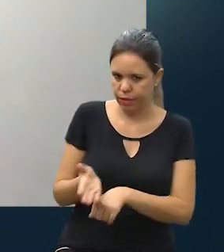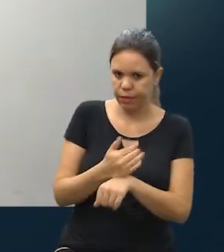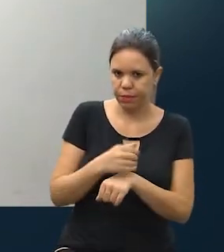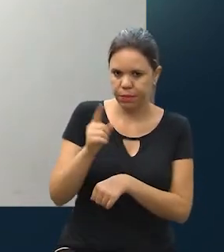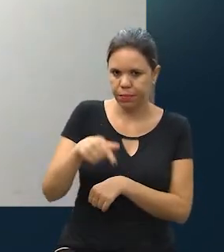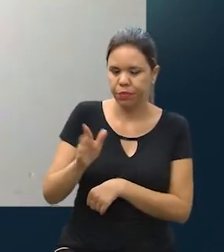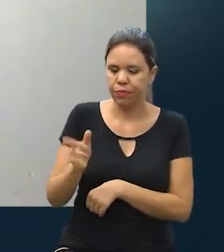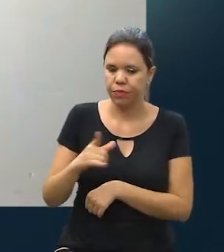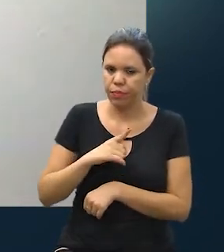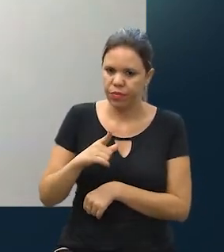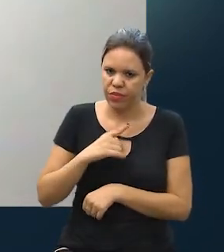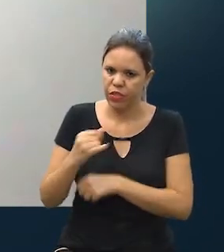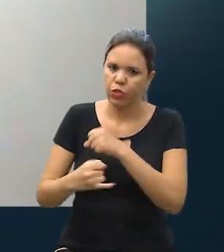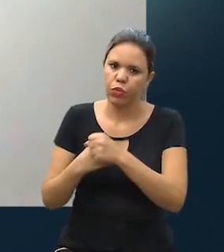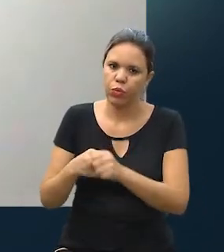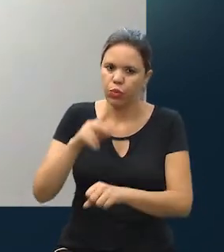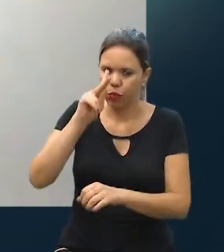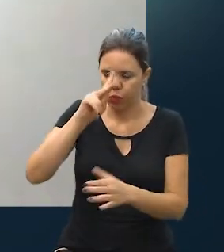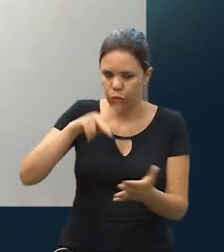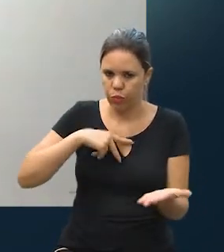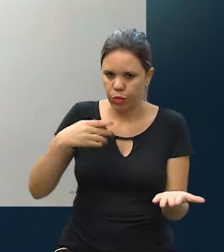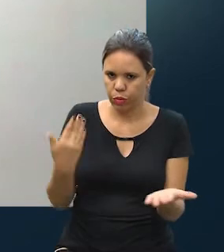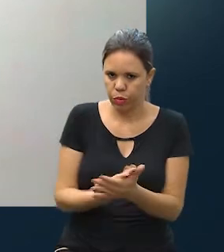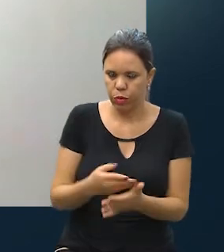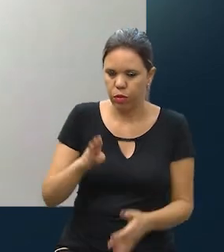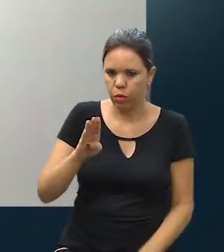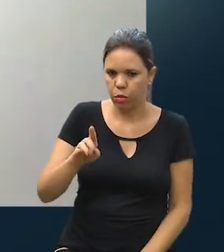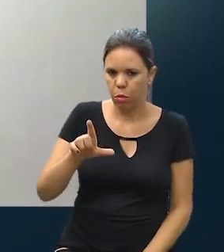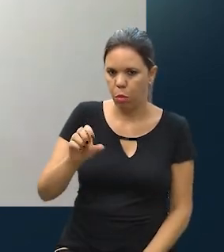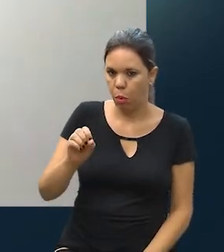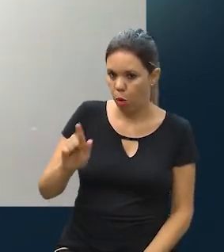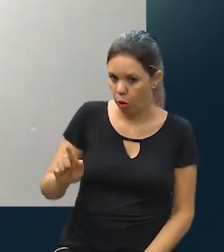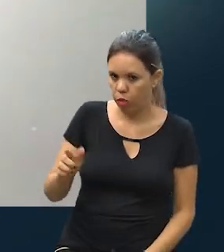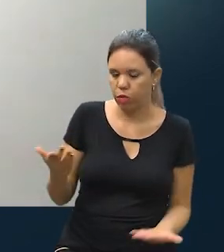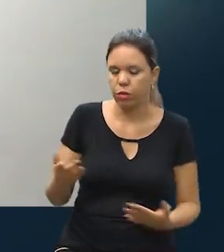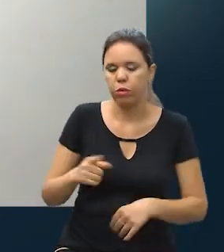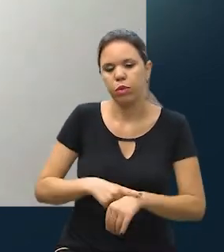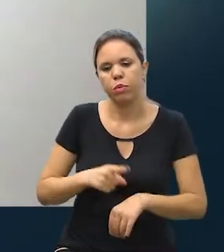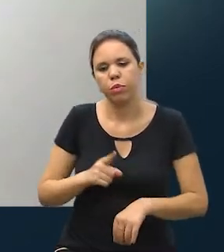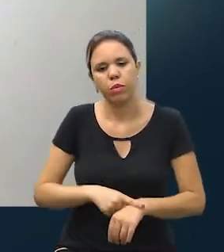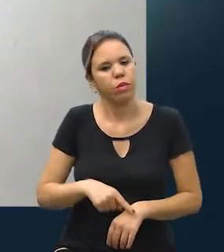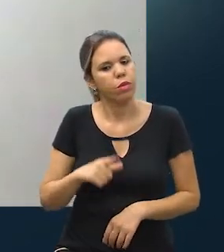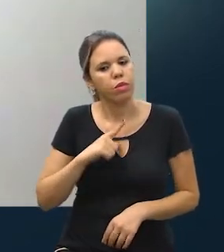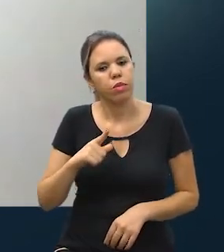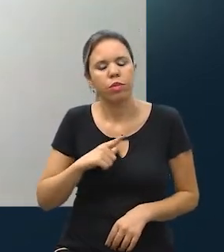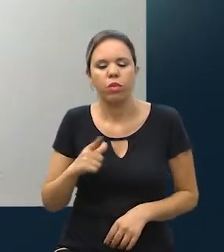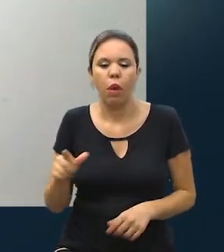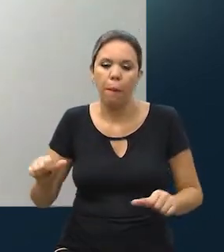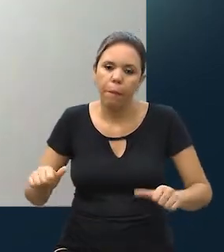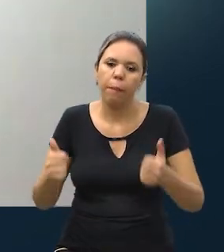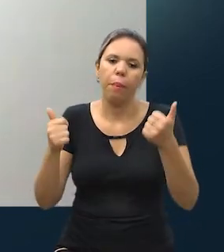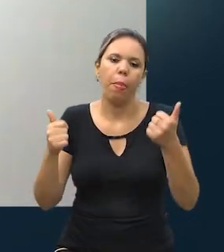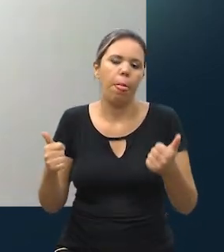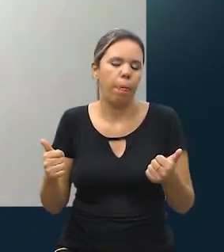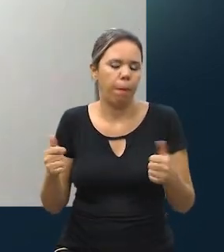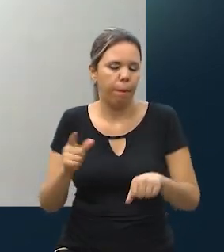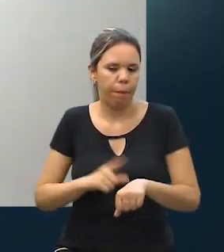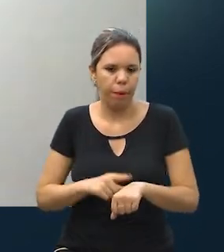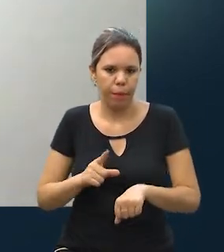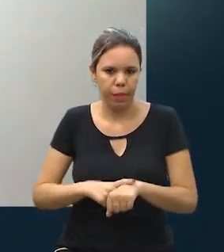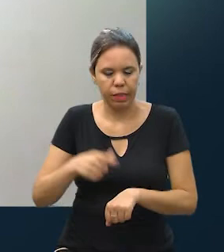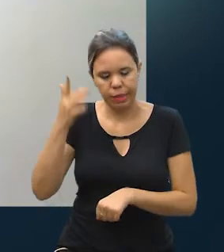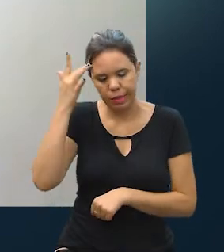até já tive um blog, tenho até hoje um blog que fala sobre esse momento que tem um lado muito positivo, que é o momento